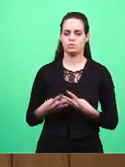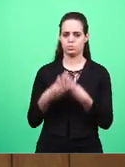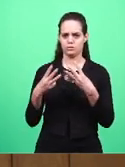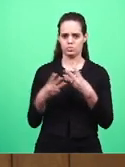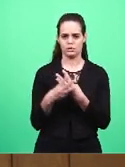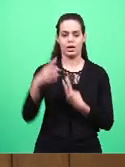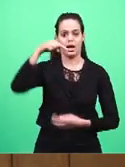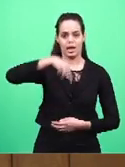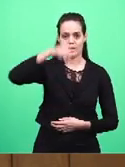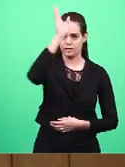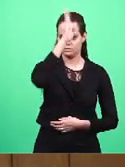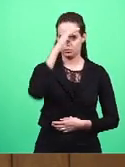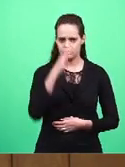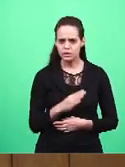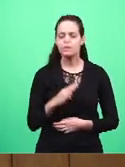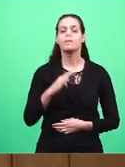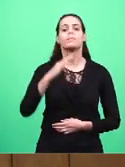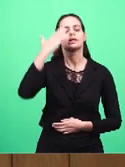Hein?